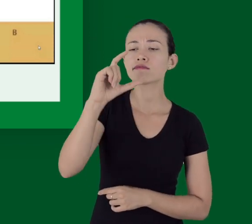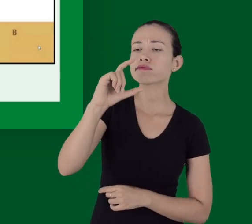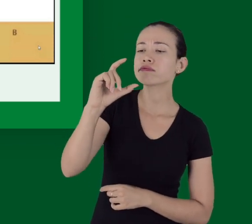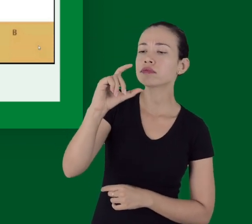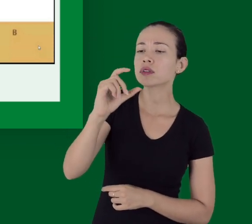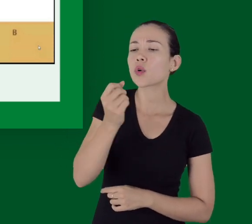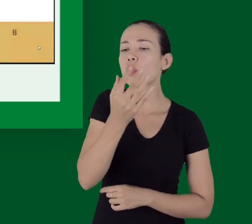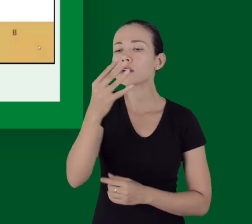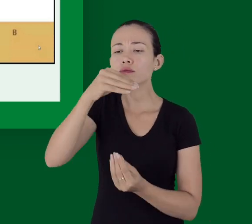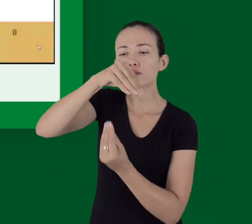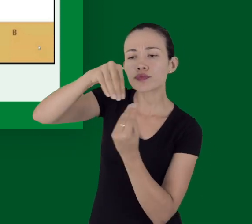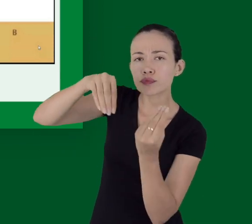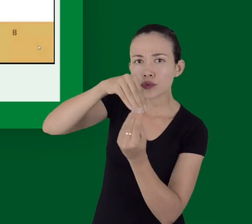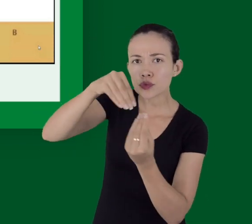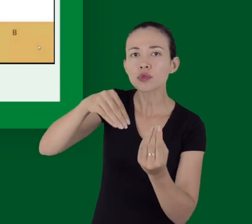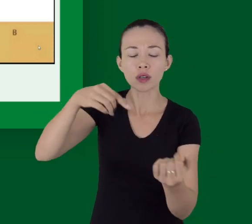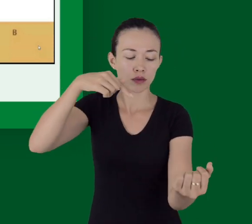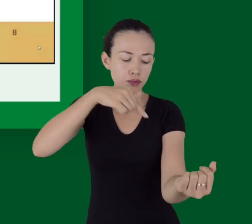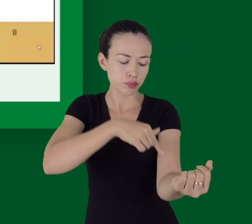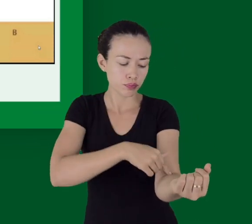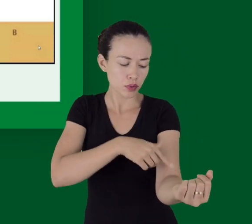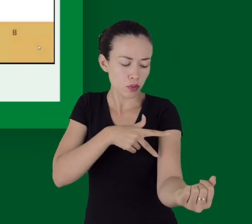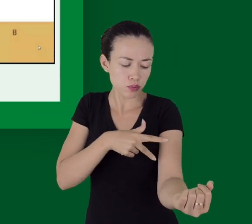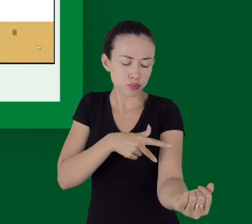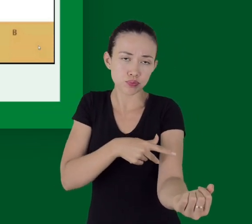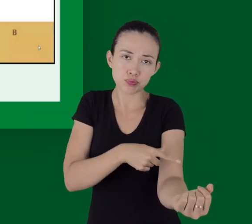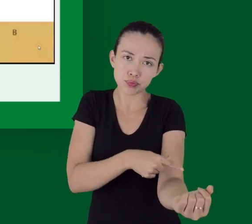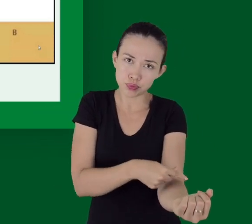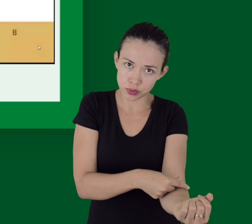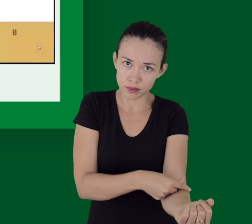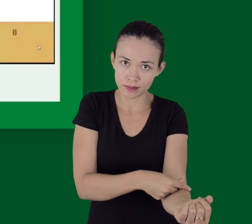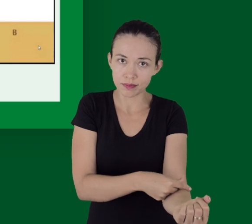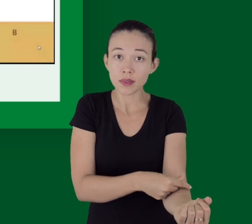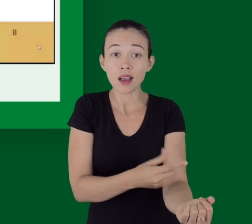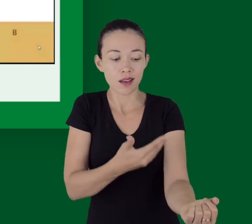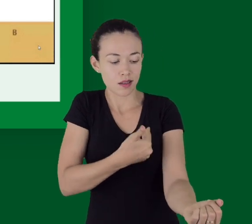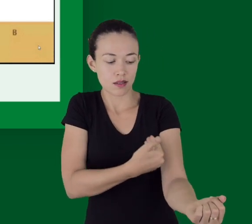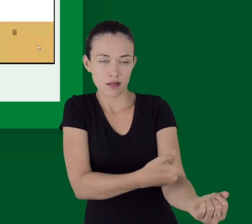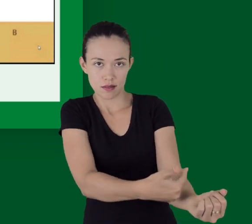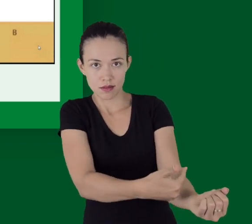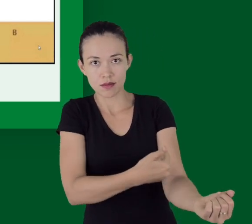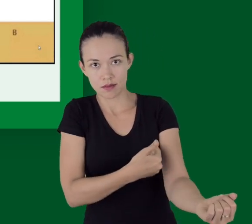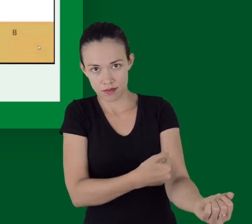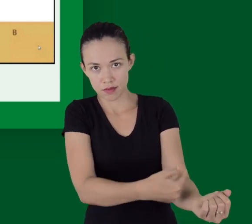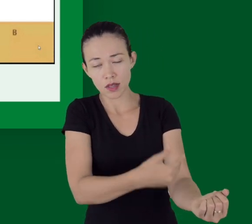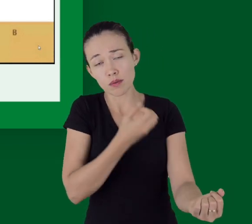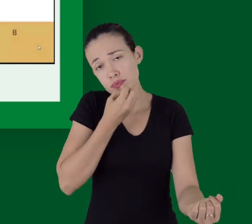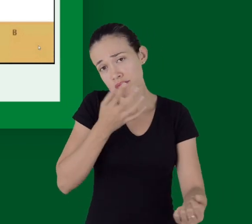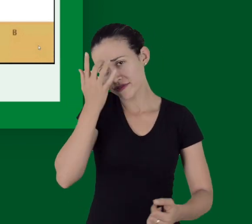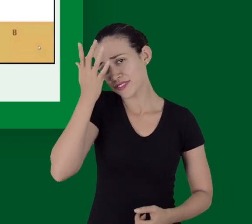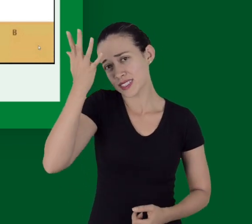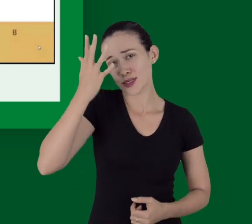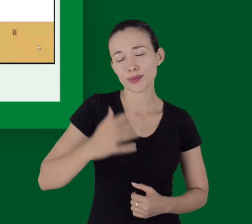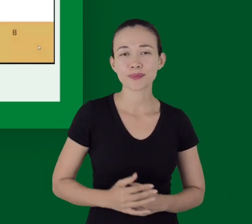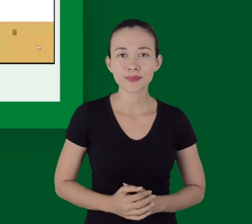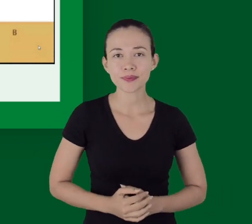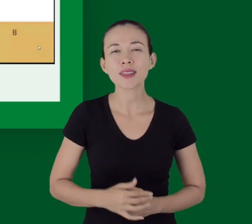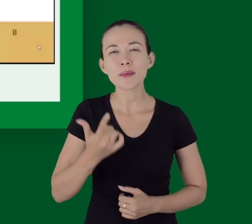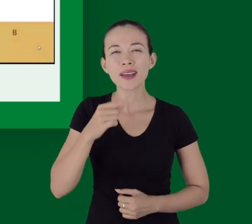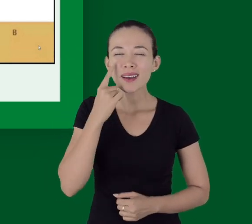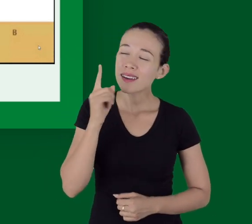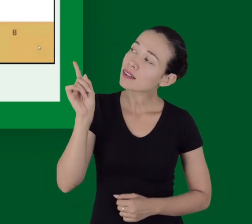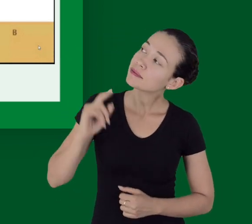e infundir, certo? É acesso periférico, então é mais fácil. E o porta-balão?